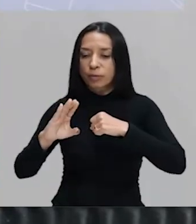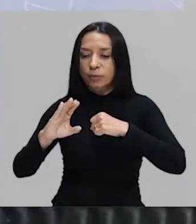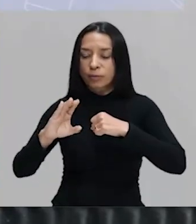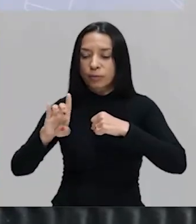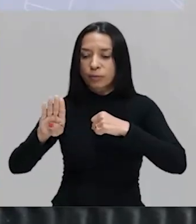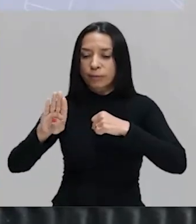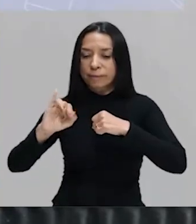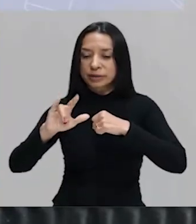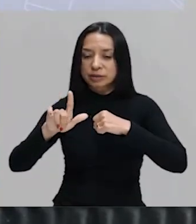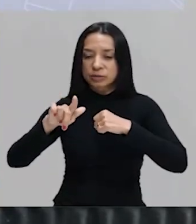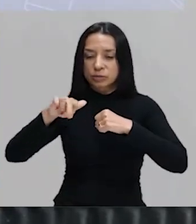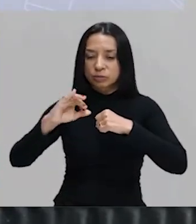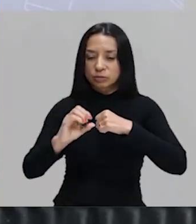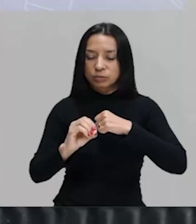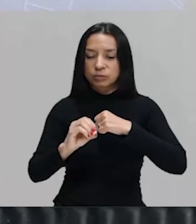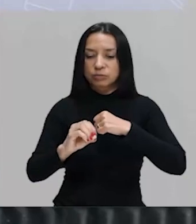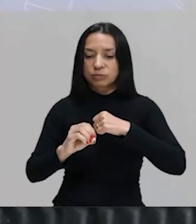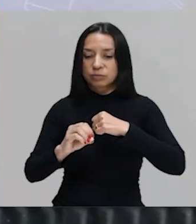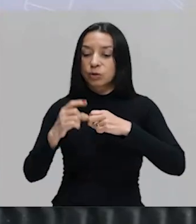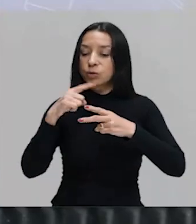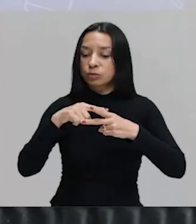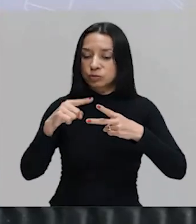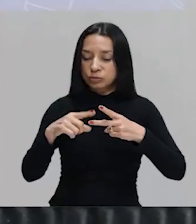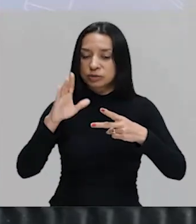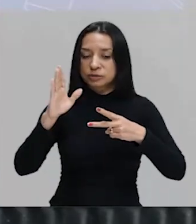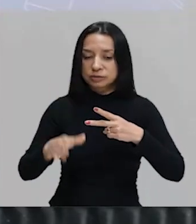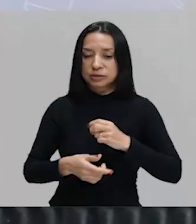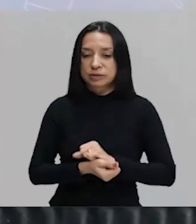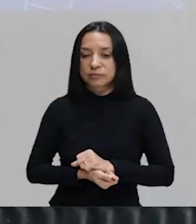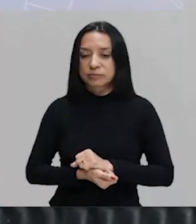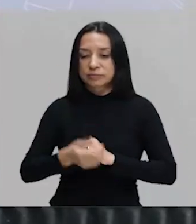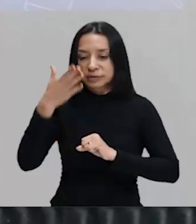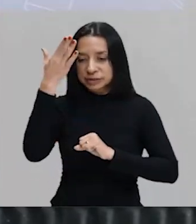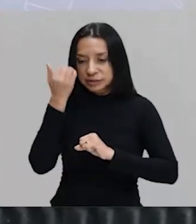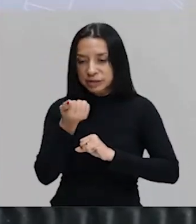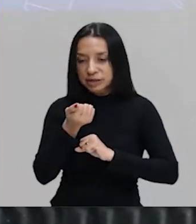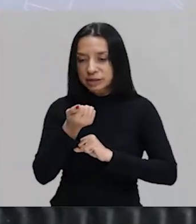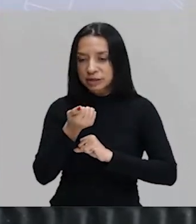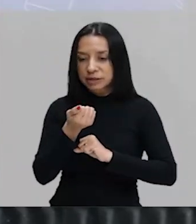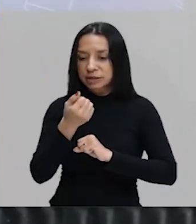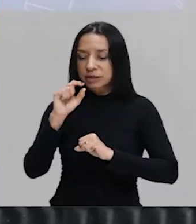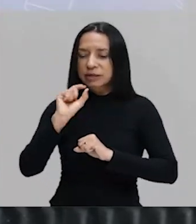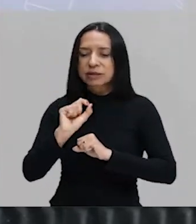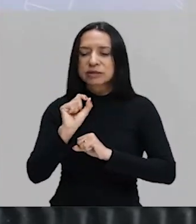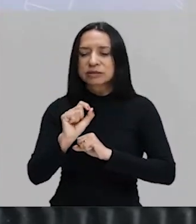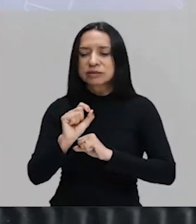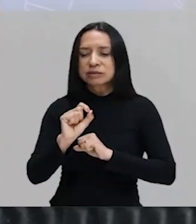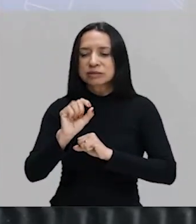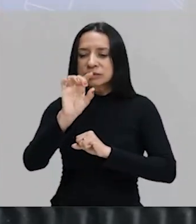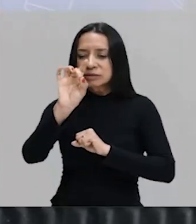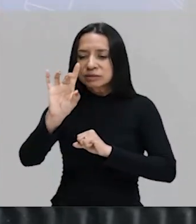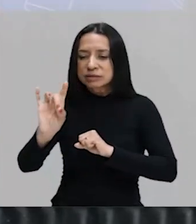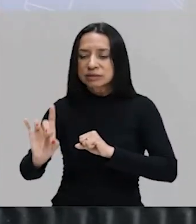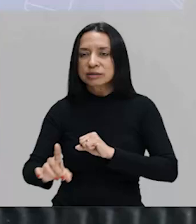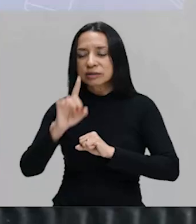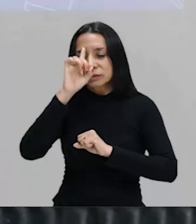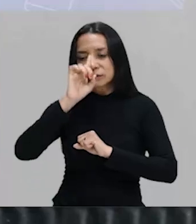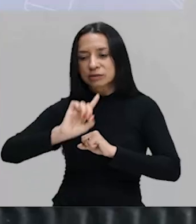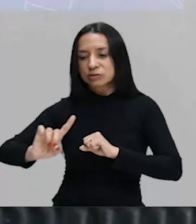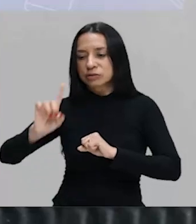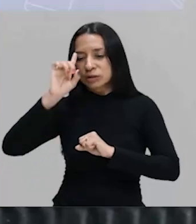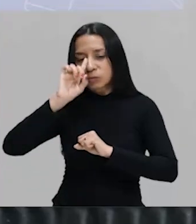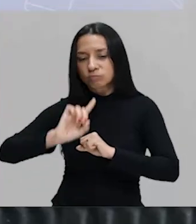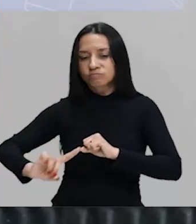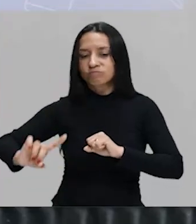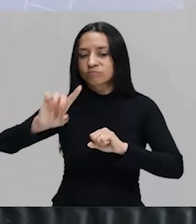do caso oblíquo? Já achamos 2. E bem sei que cada dia é um dia roubado da morte.